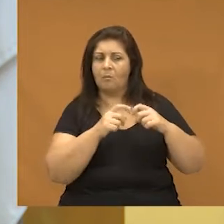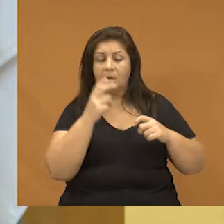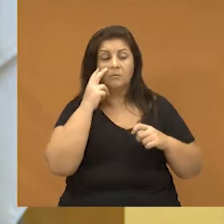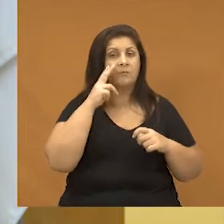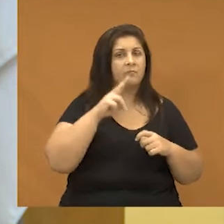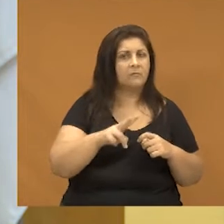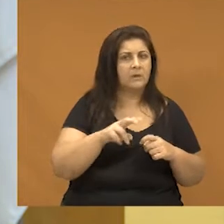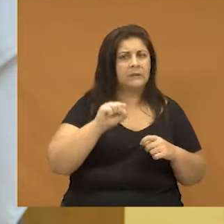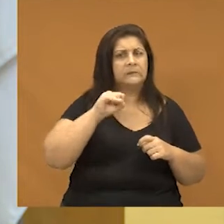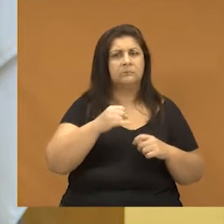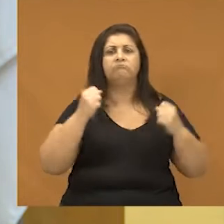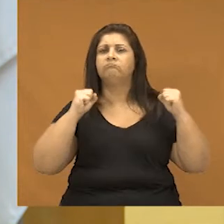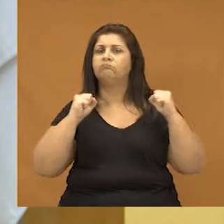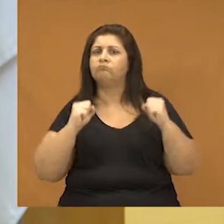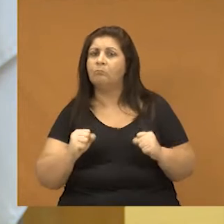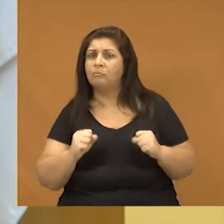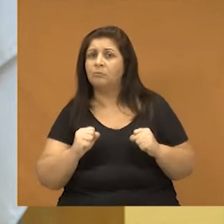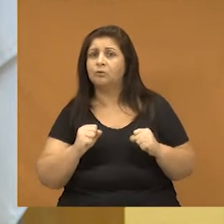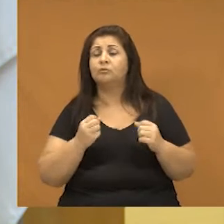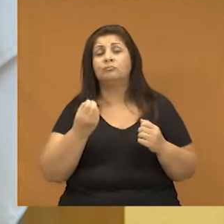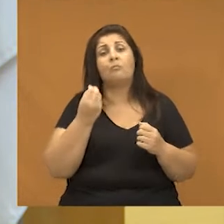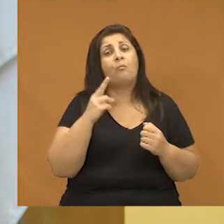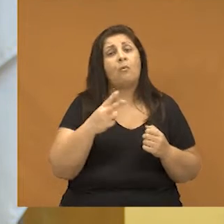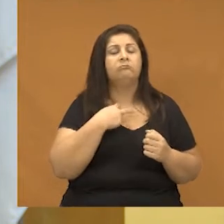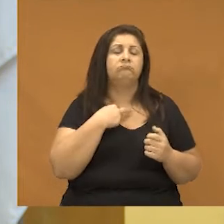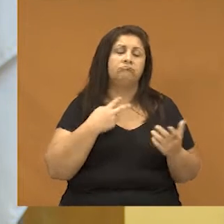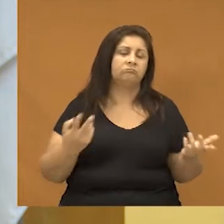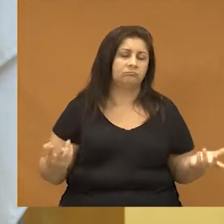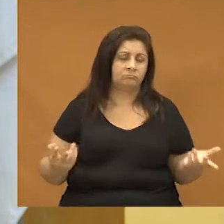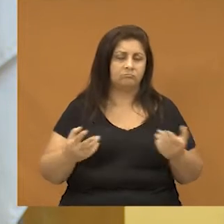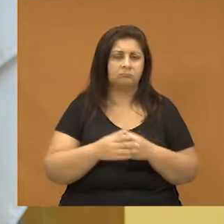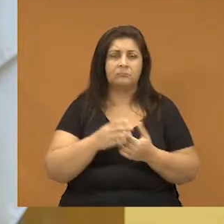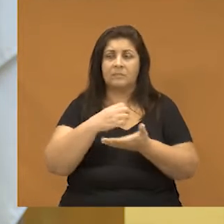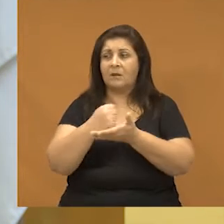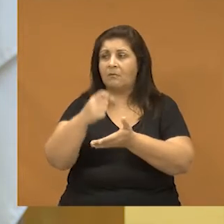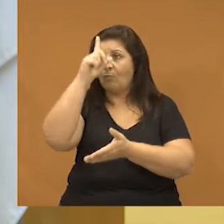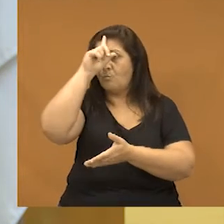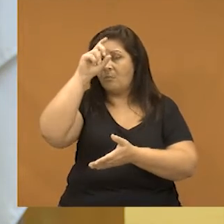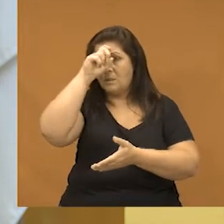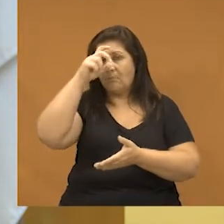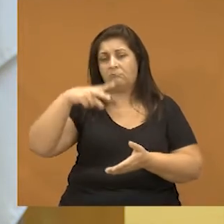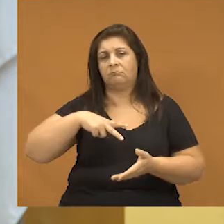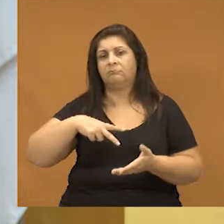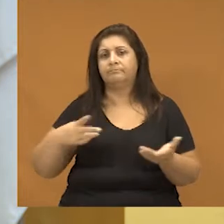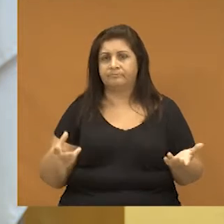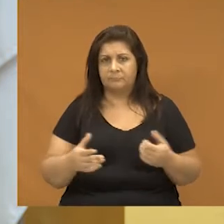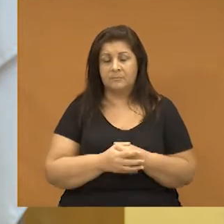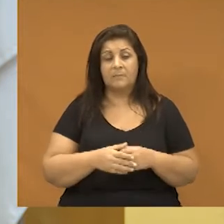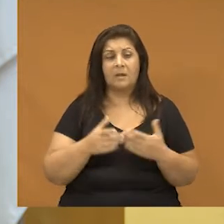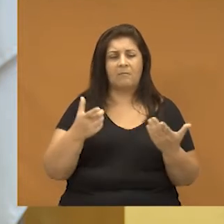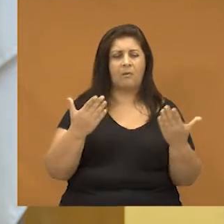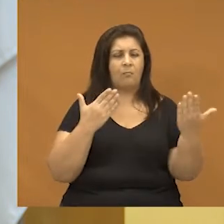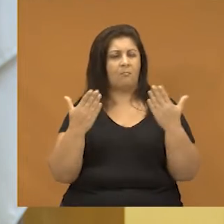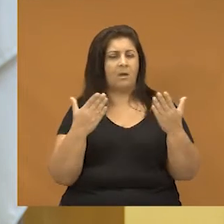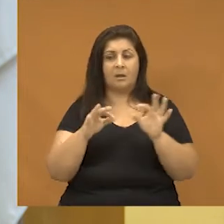as possibilidades de remoção para estabelecimento privado, considerando a distância a